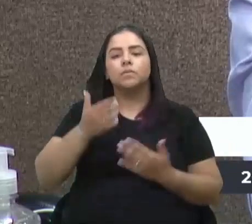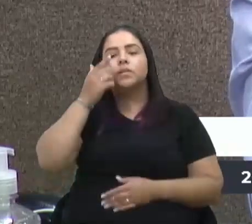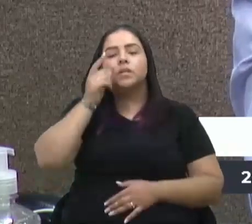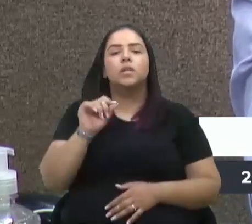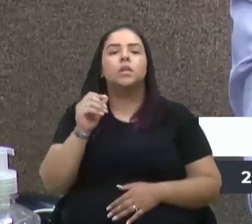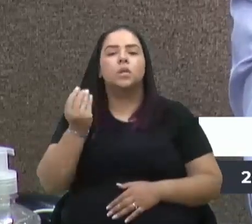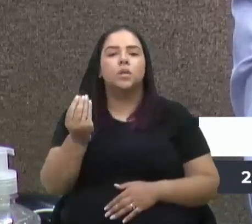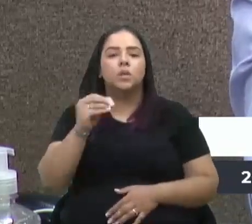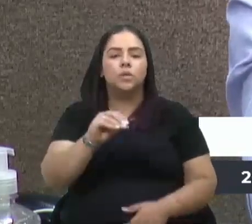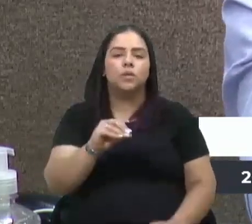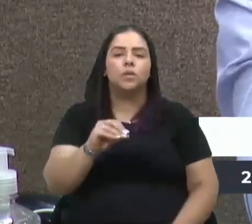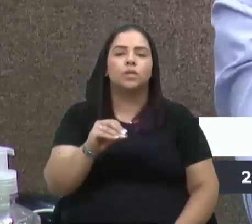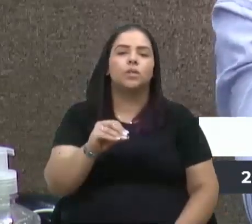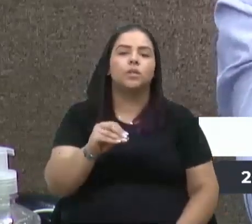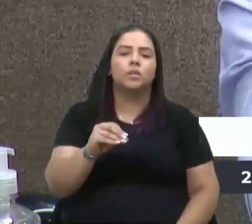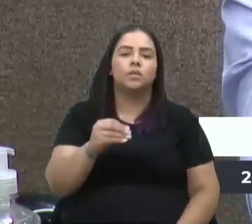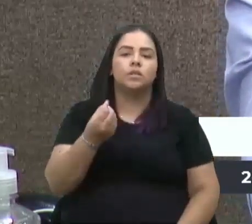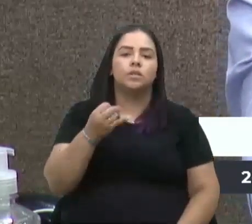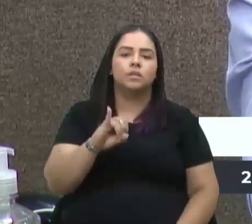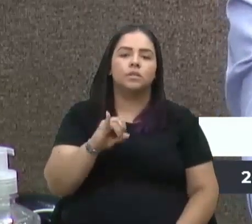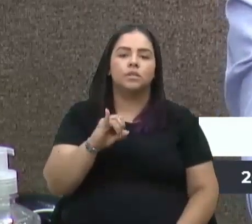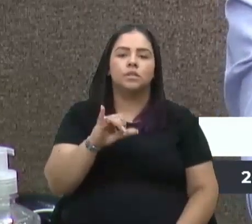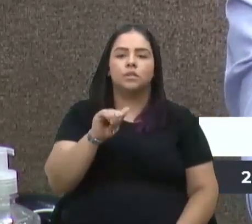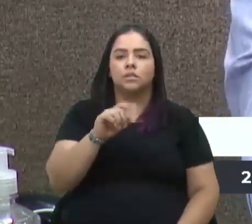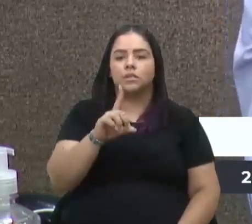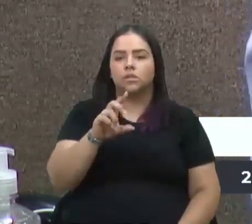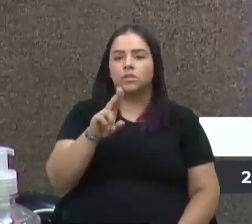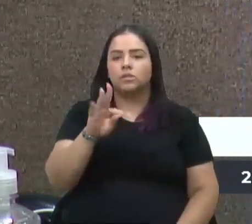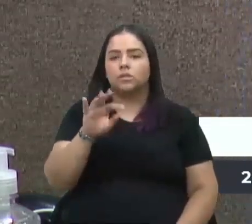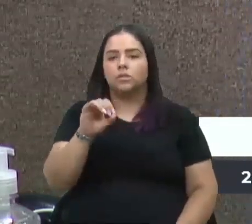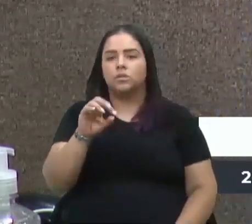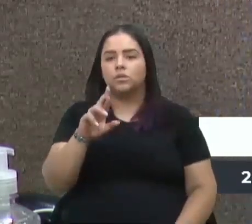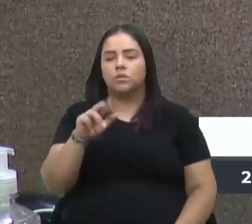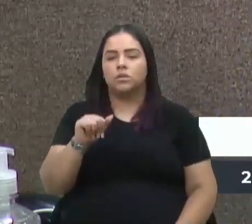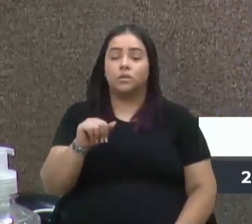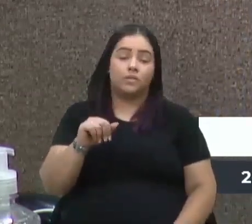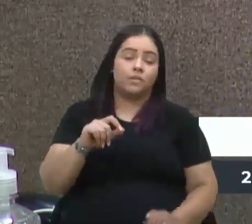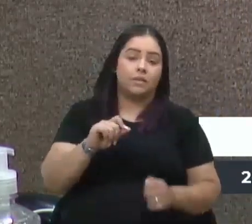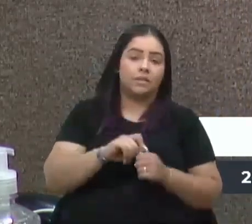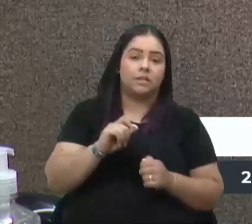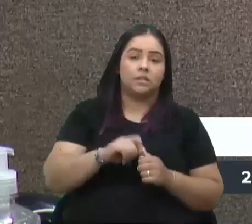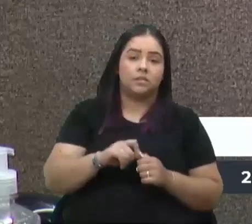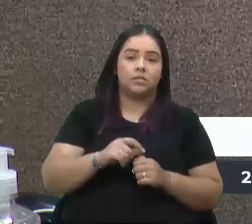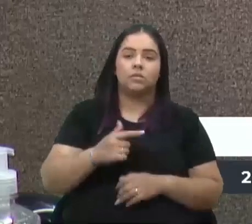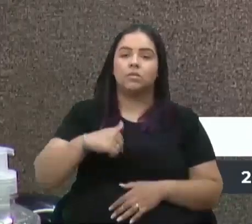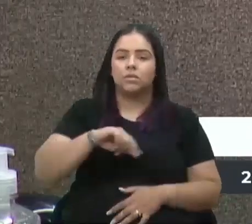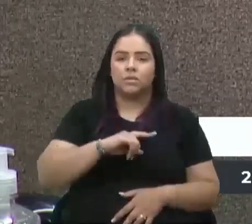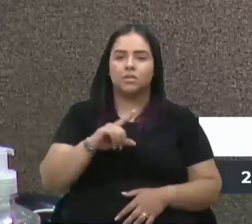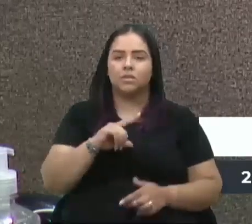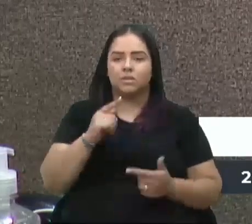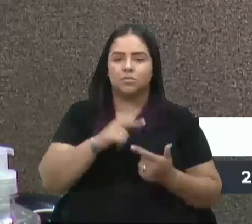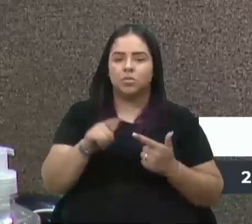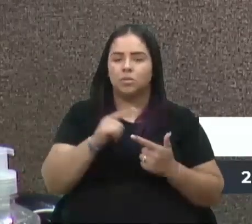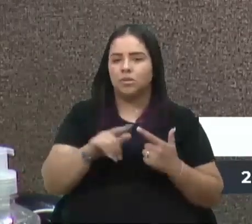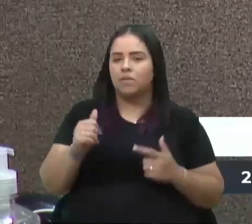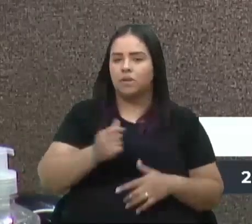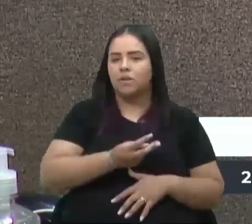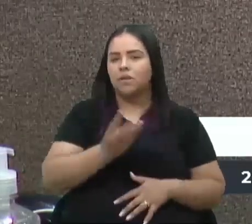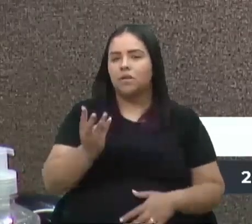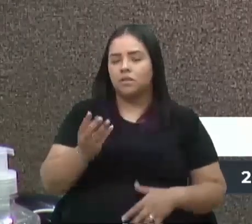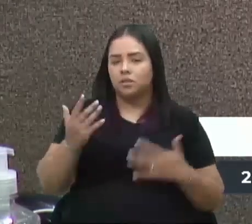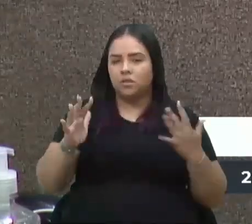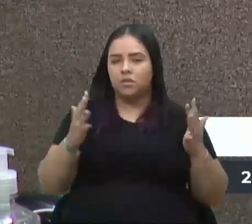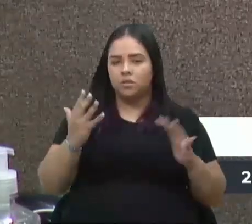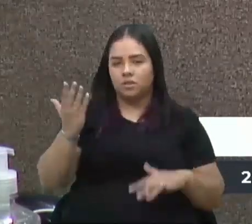podia ter sido colocada quando a adutora passou. Então são vários os problemas aí que a gente tem que levar e eu parabenizo o senhor